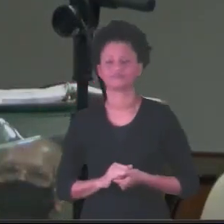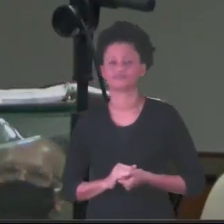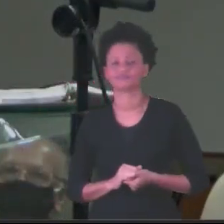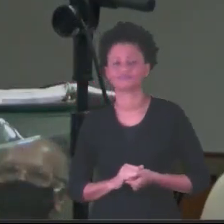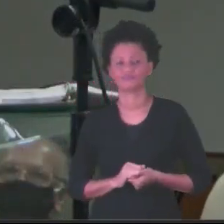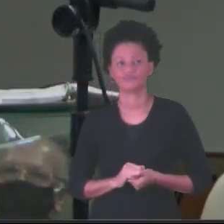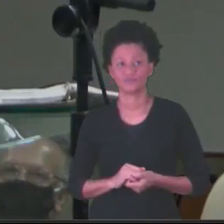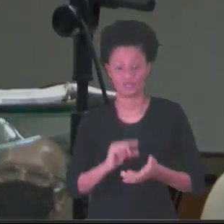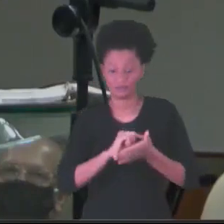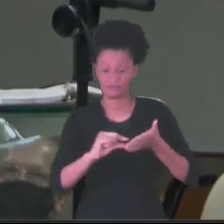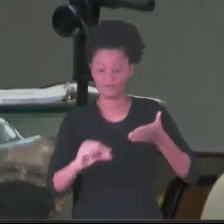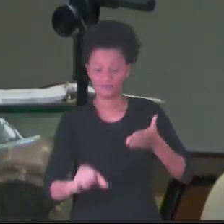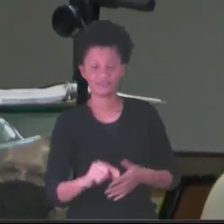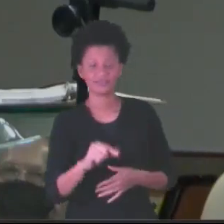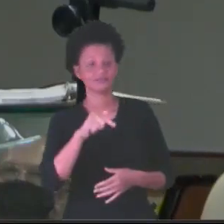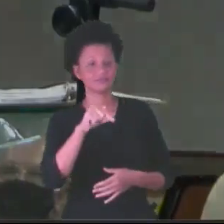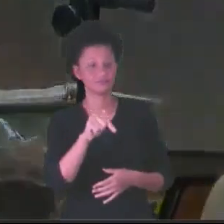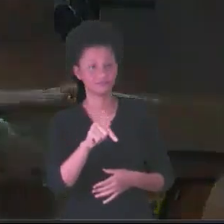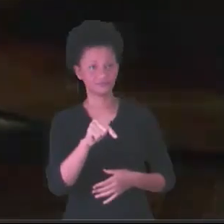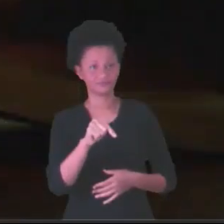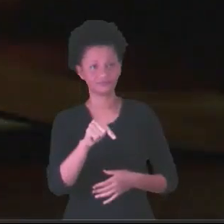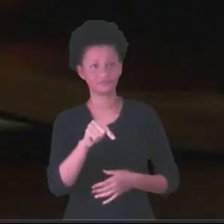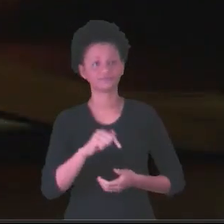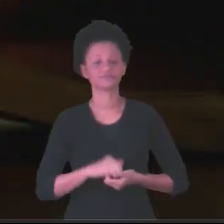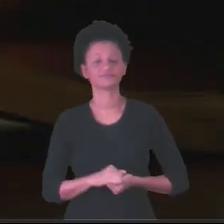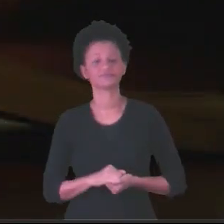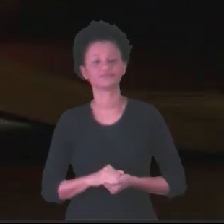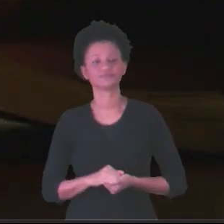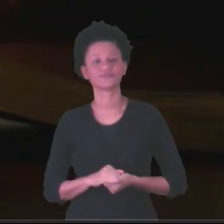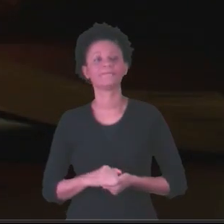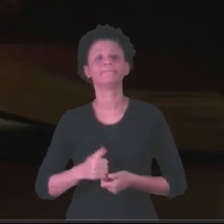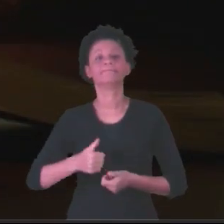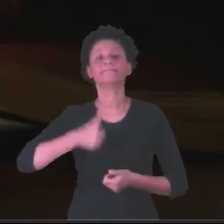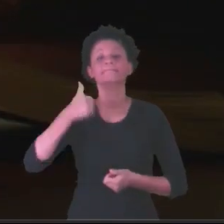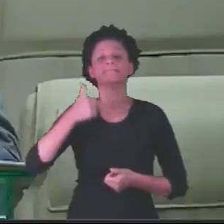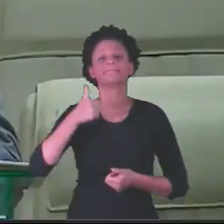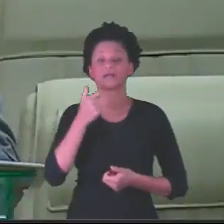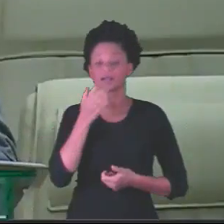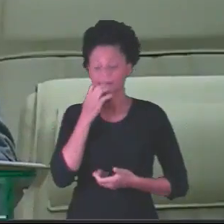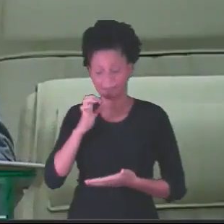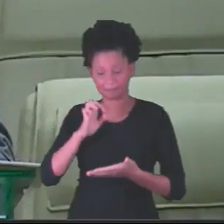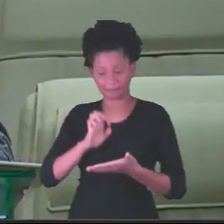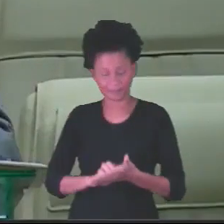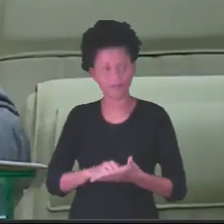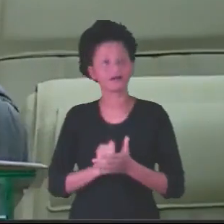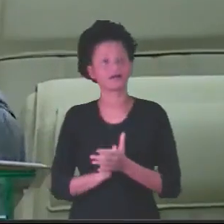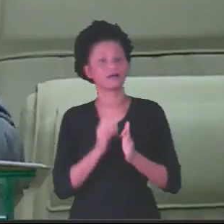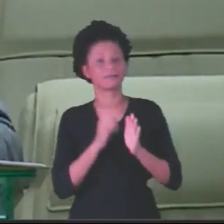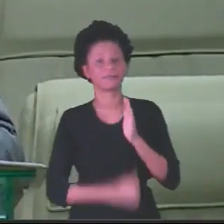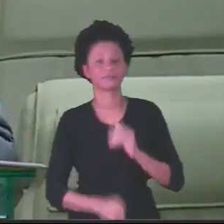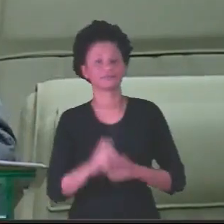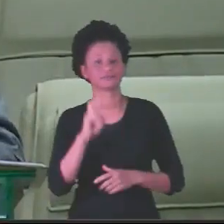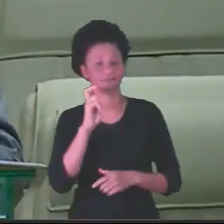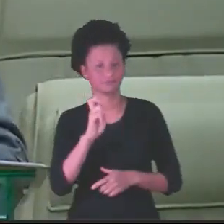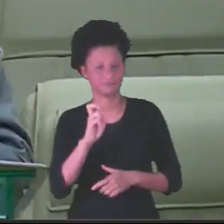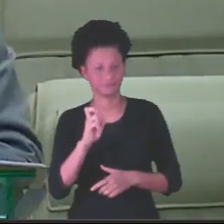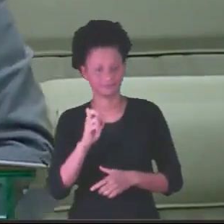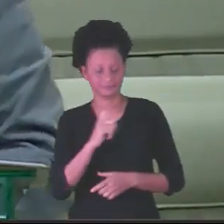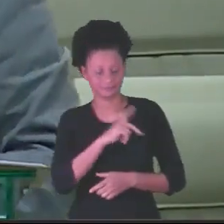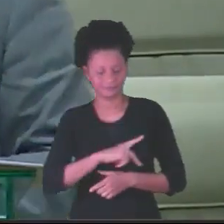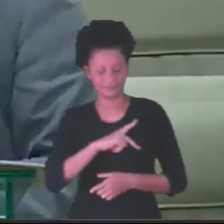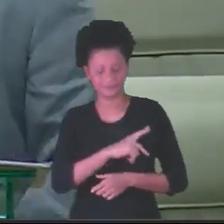eu nunca versículo 7 o da primeira epístola do capítulo 5 pounds